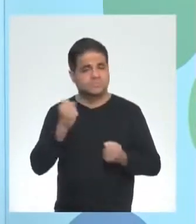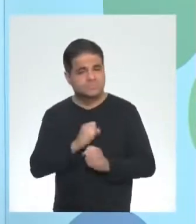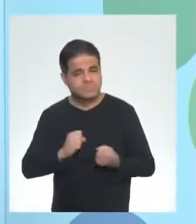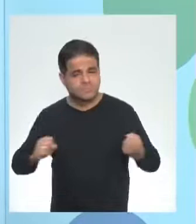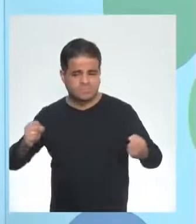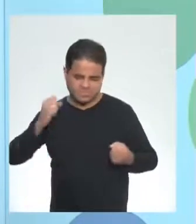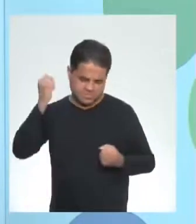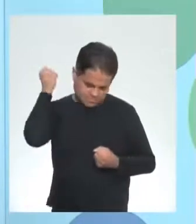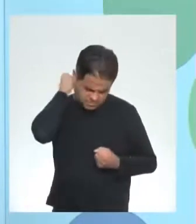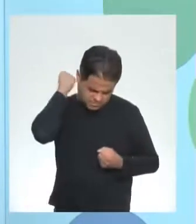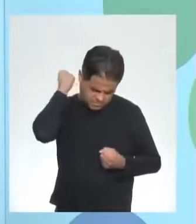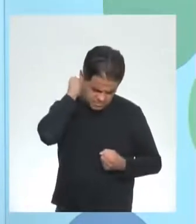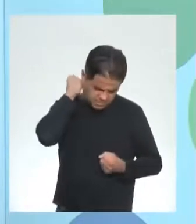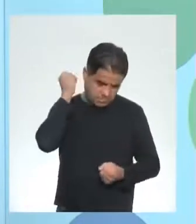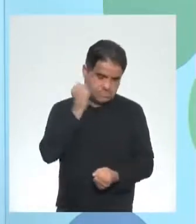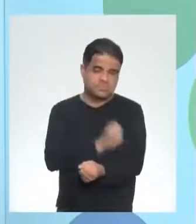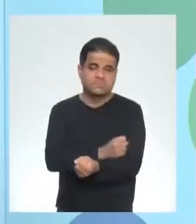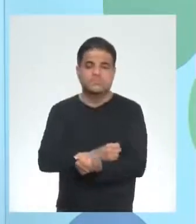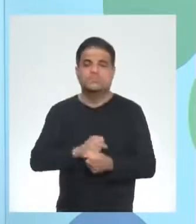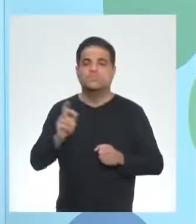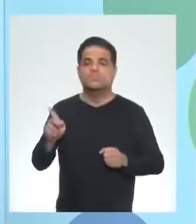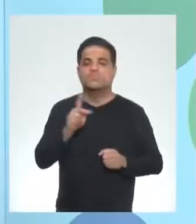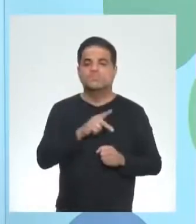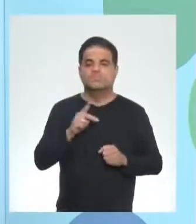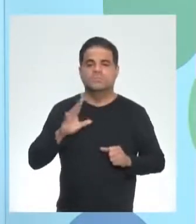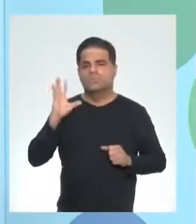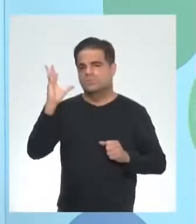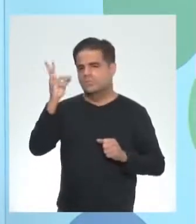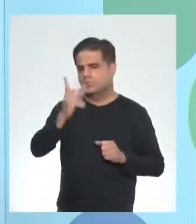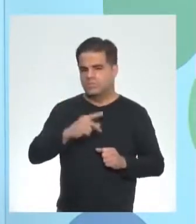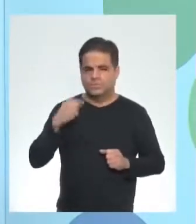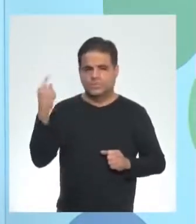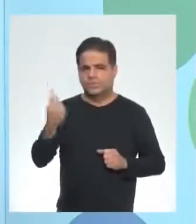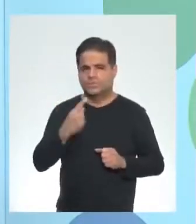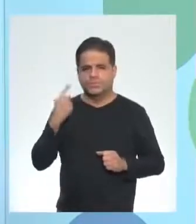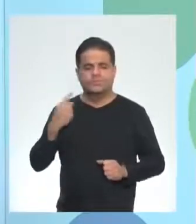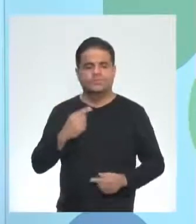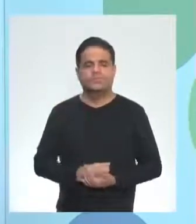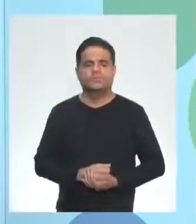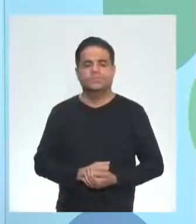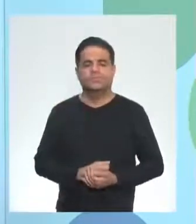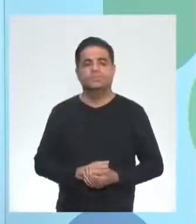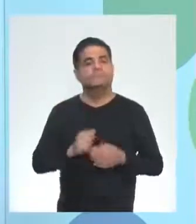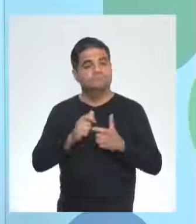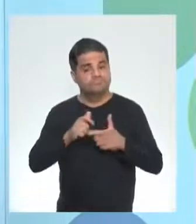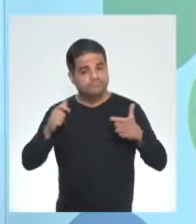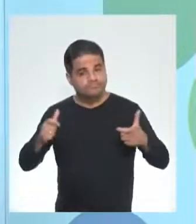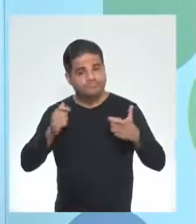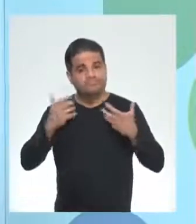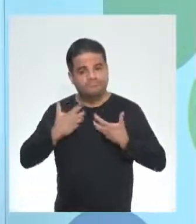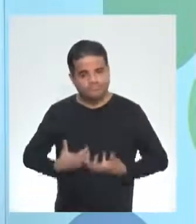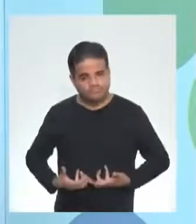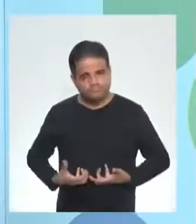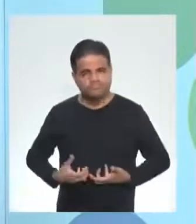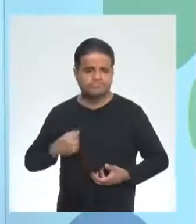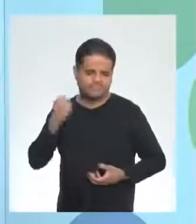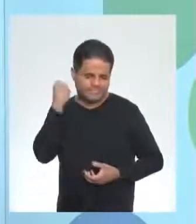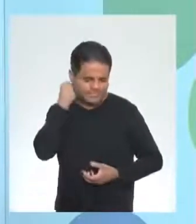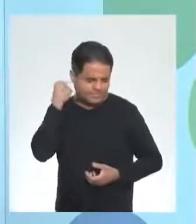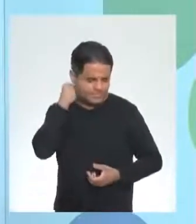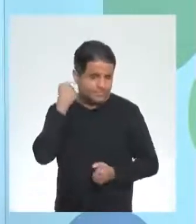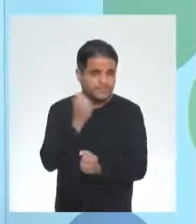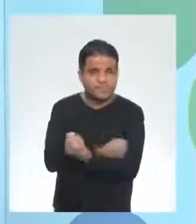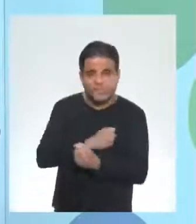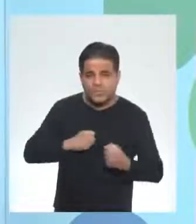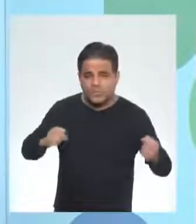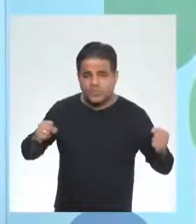estresse. O professor Lenice também com a gente. Isso, a maioria aqui é cansaço, estresse, dor de cabeça.